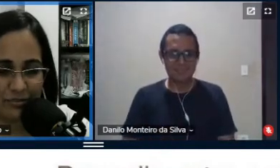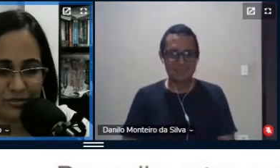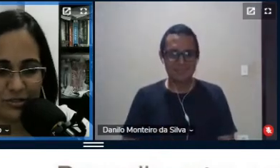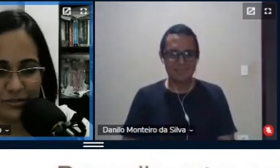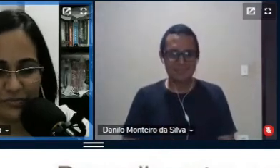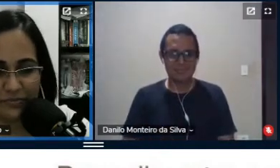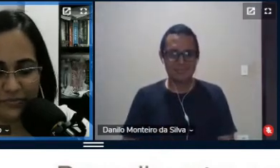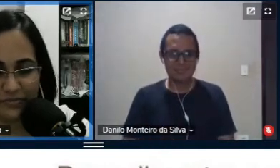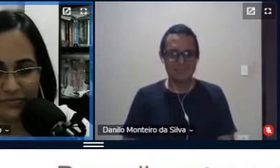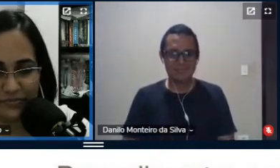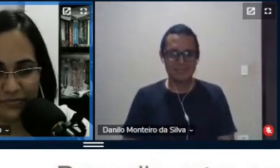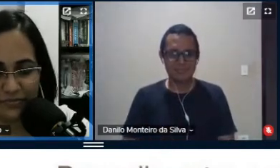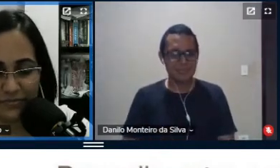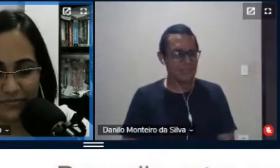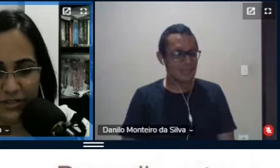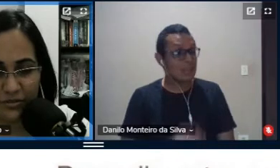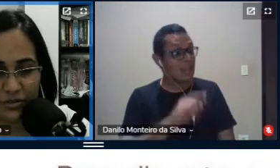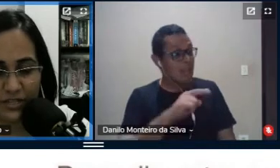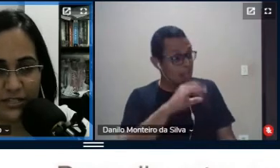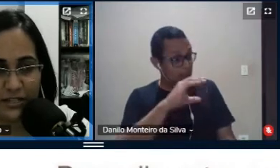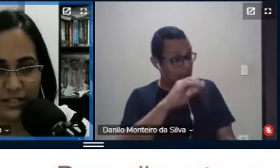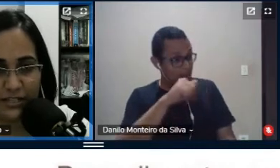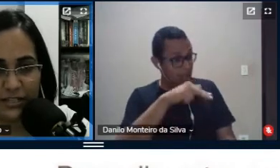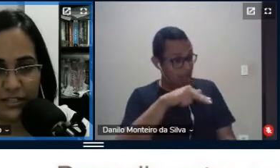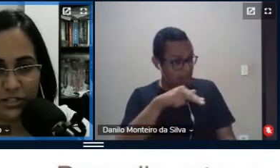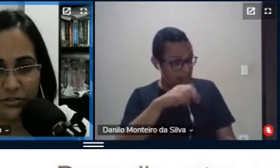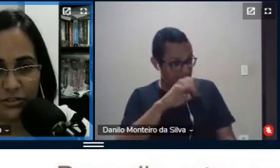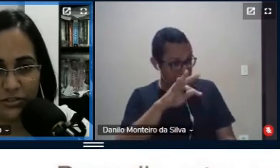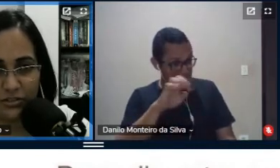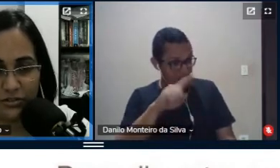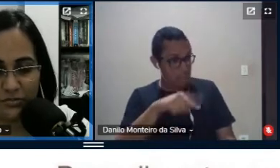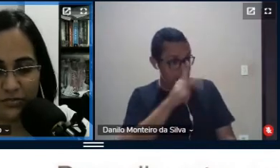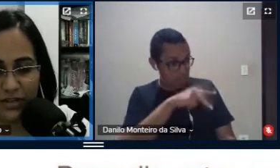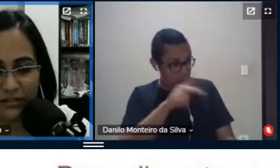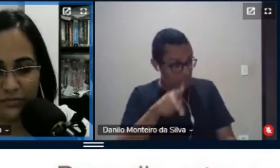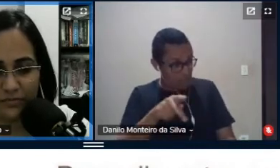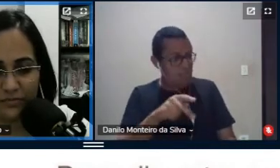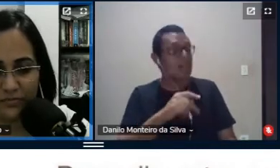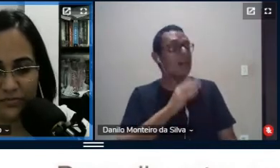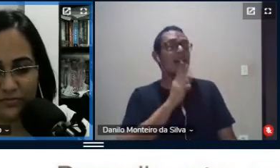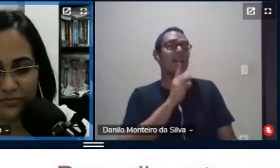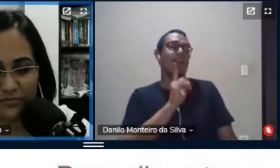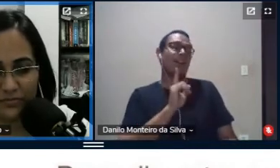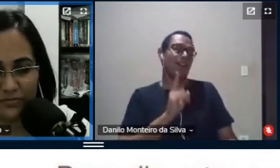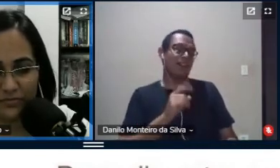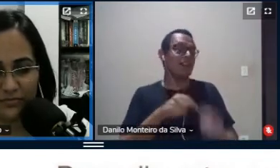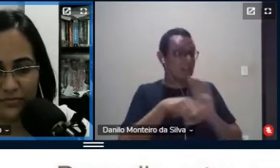Um professor? Eu não conheço, ele é aqui da região do Vale?